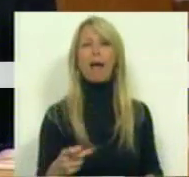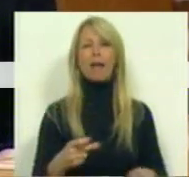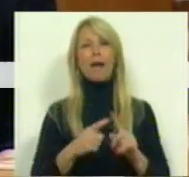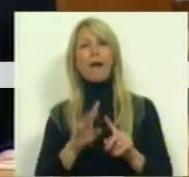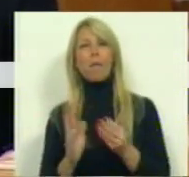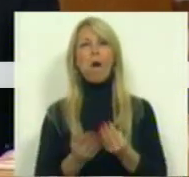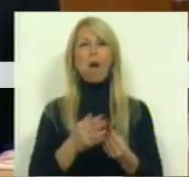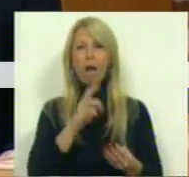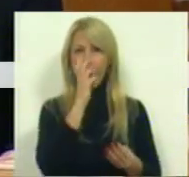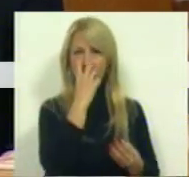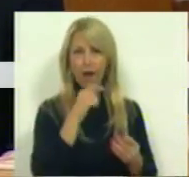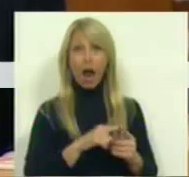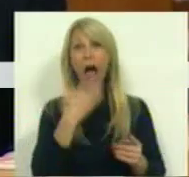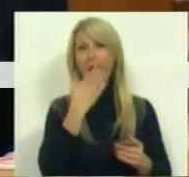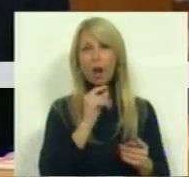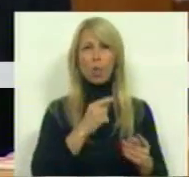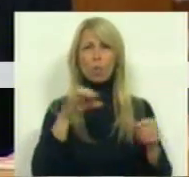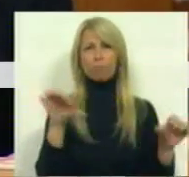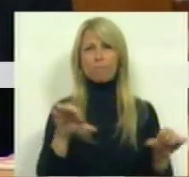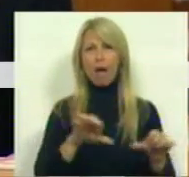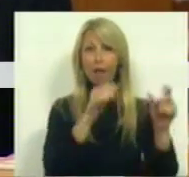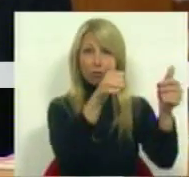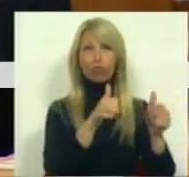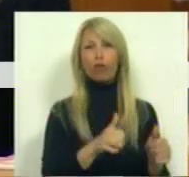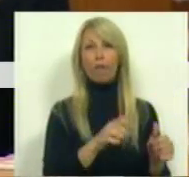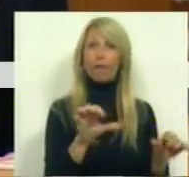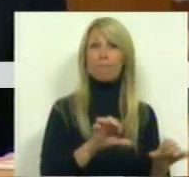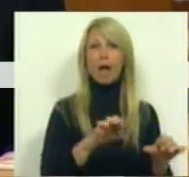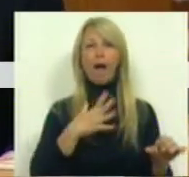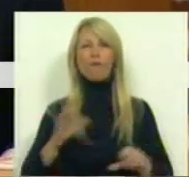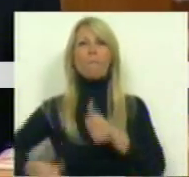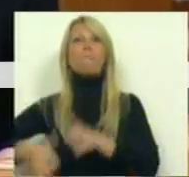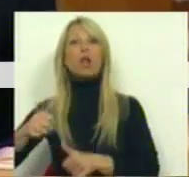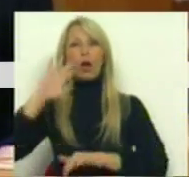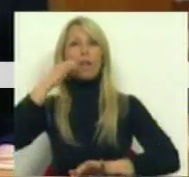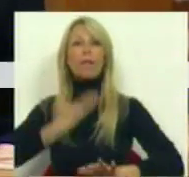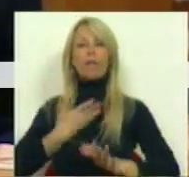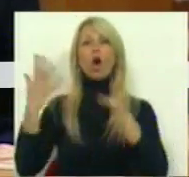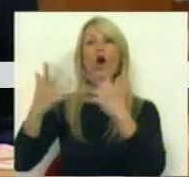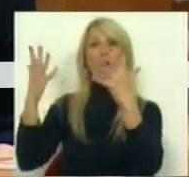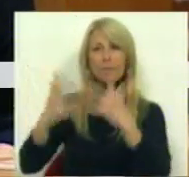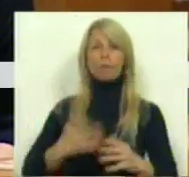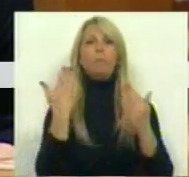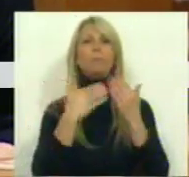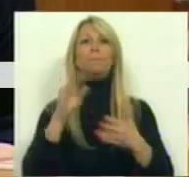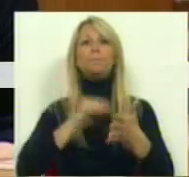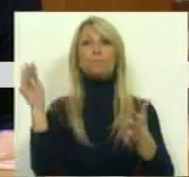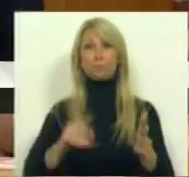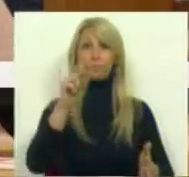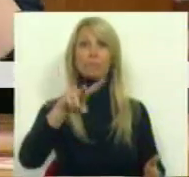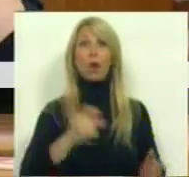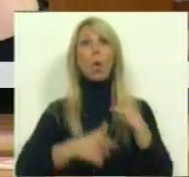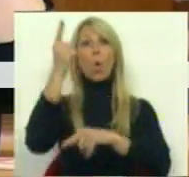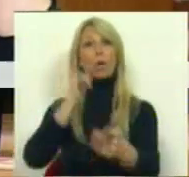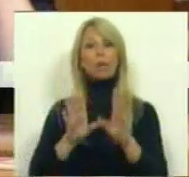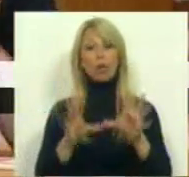mal comportado para melhorar a sua nota no déficit orçamental. Mais, o contrato de concessão da ANA foi ontem aprovado em Conselho